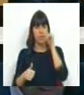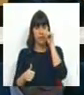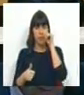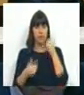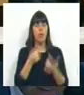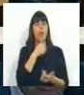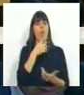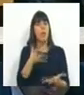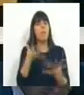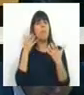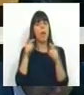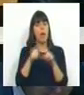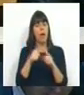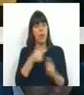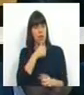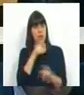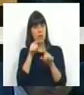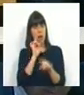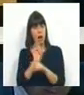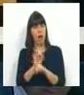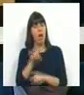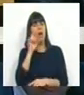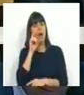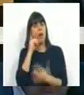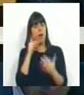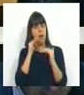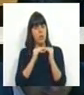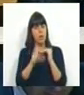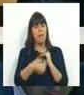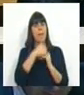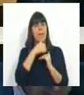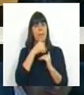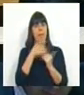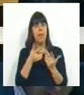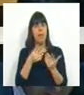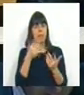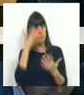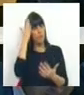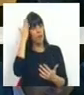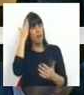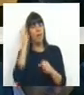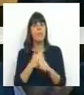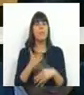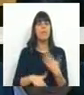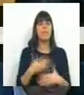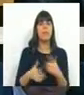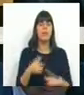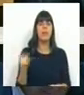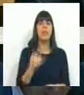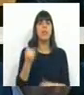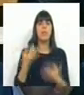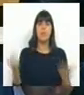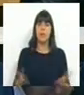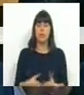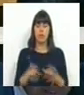competitividade? Como pretende com essas decisões garantir a sustentabilidade e a previsibilidade no funcionamento das